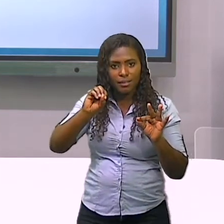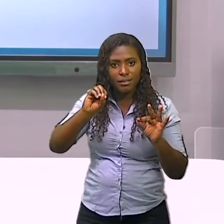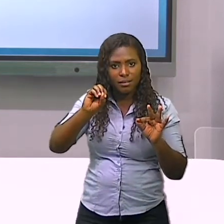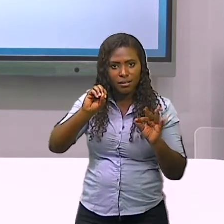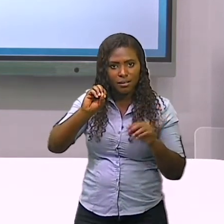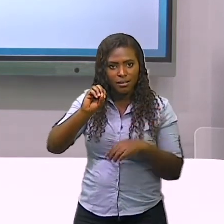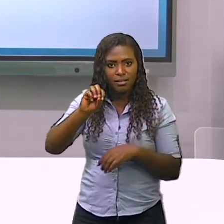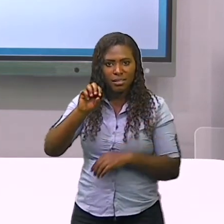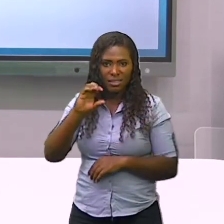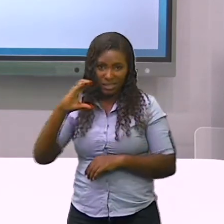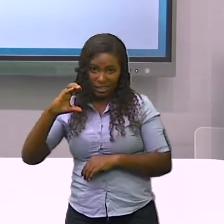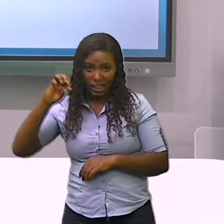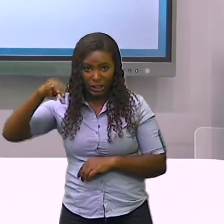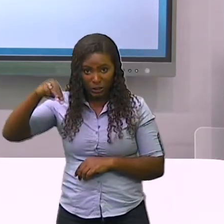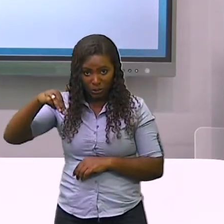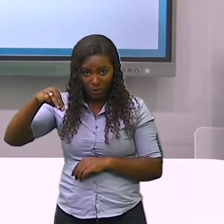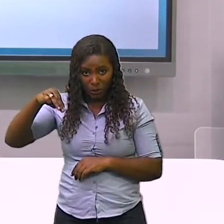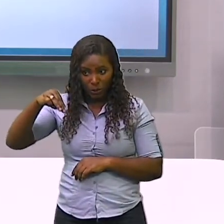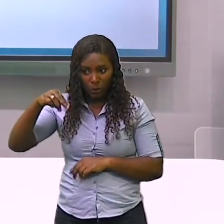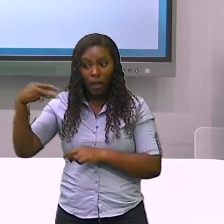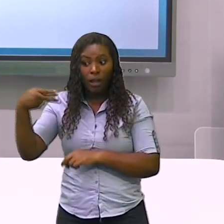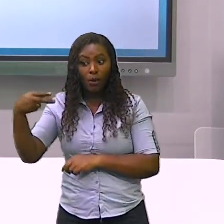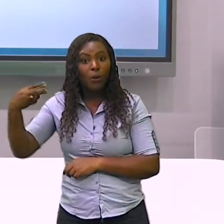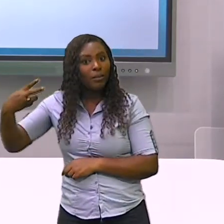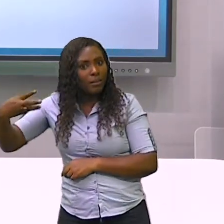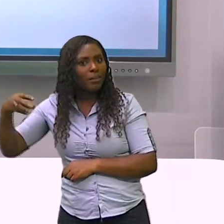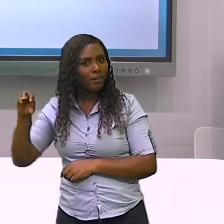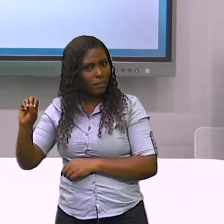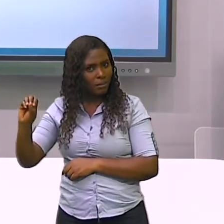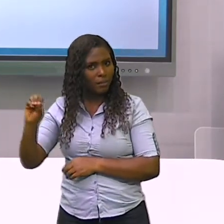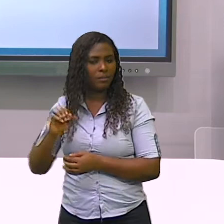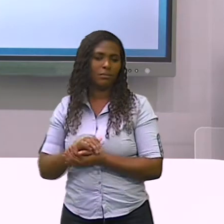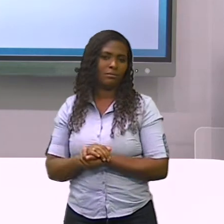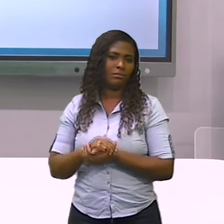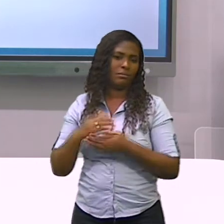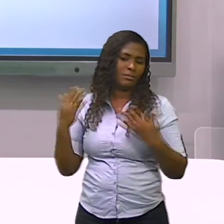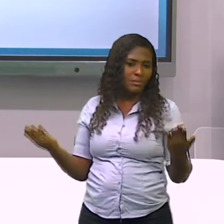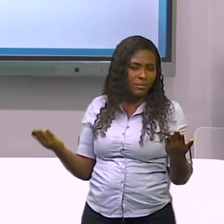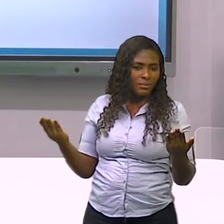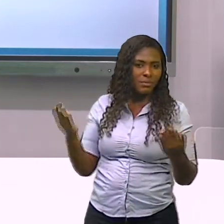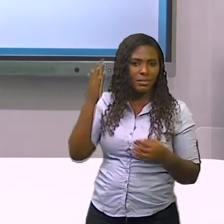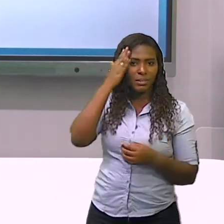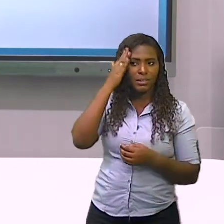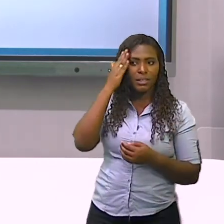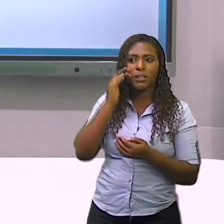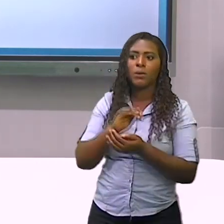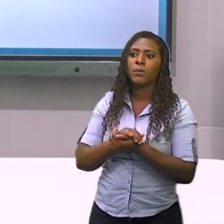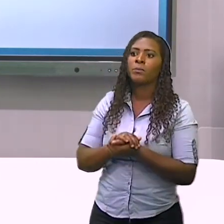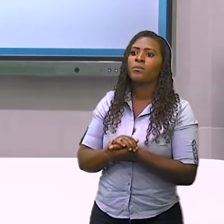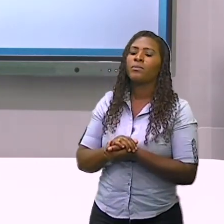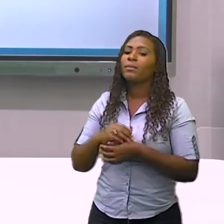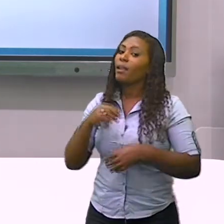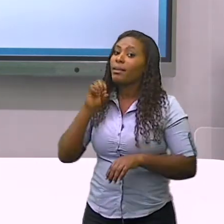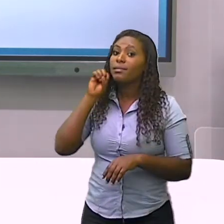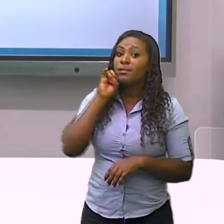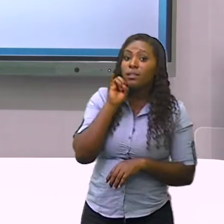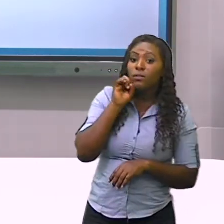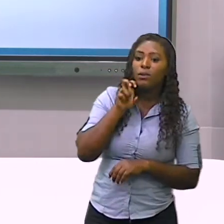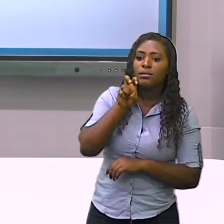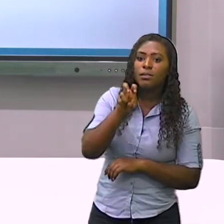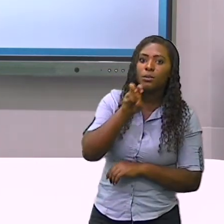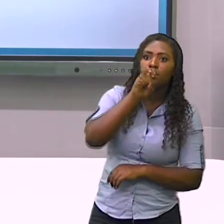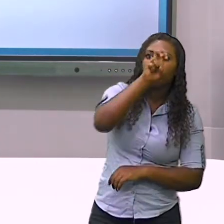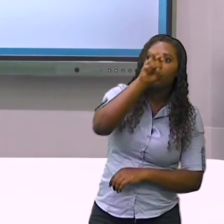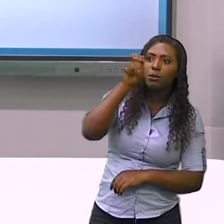é 5, 5 mais 5, 10 mais 5, 15. Se eu aumentar a medida